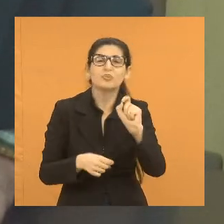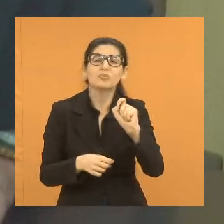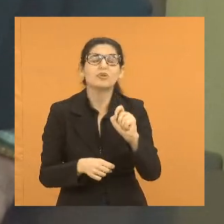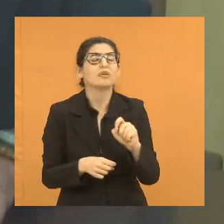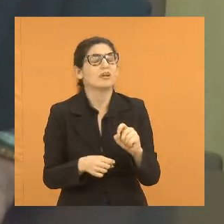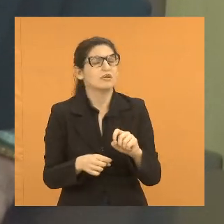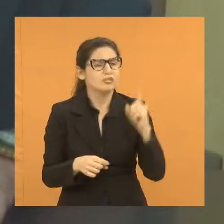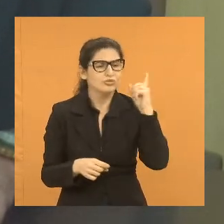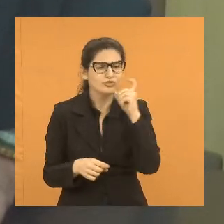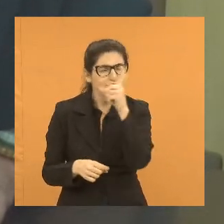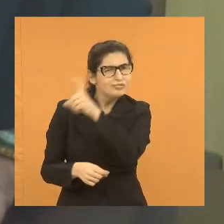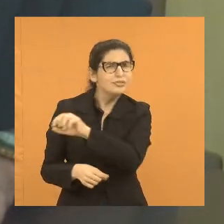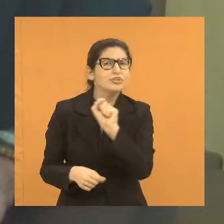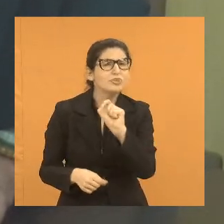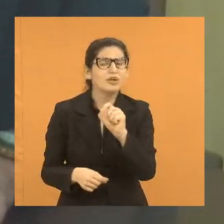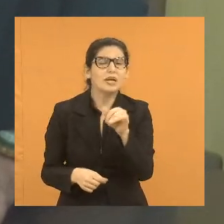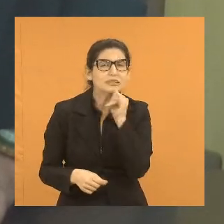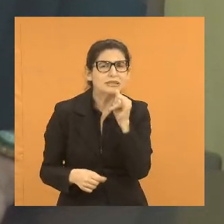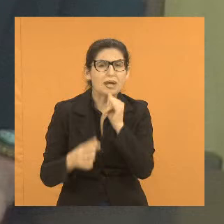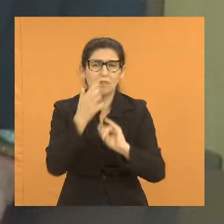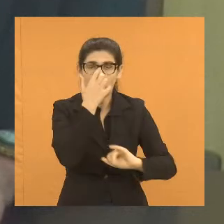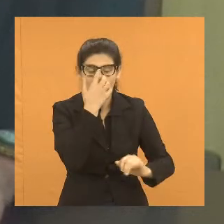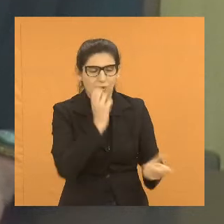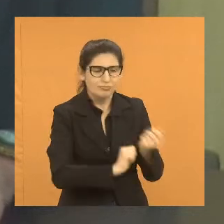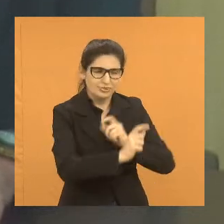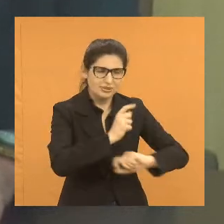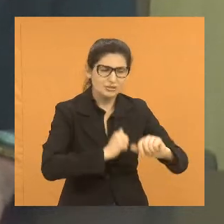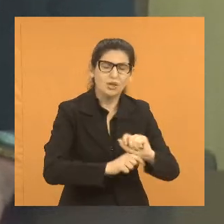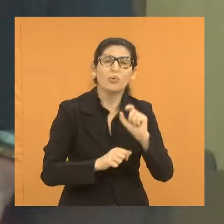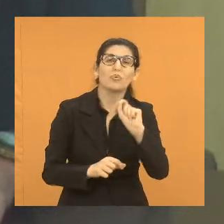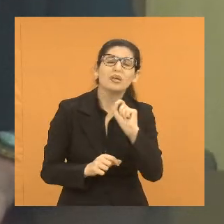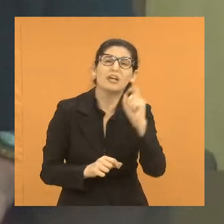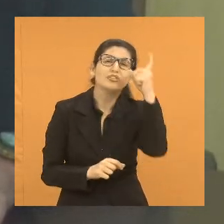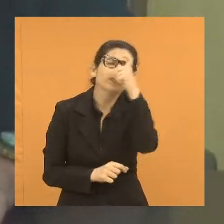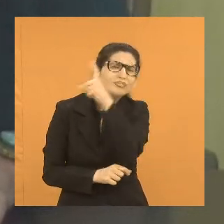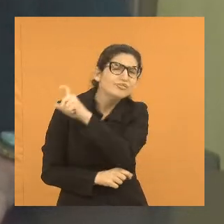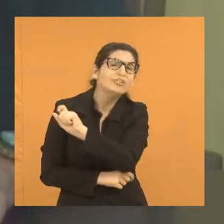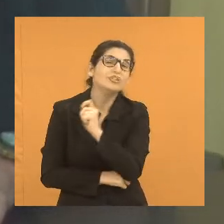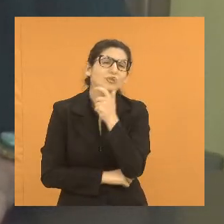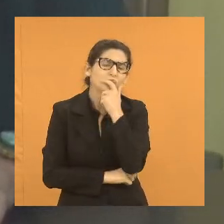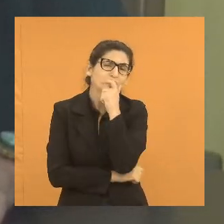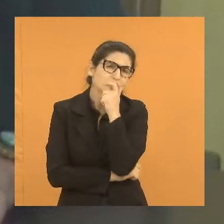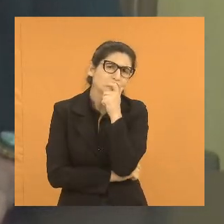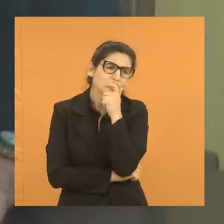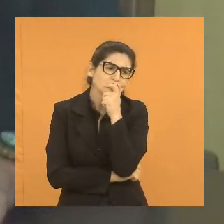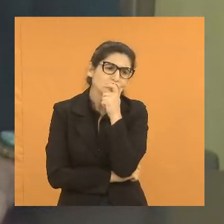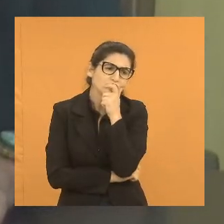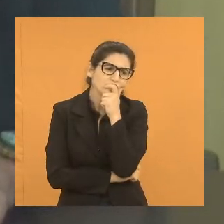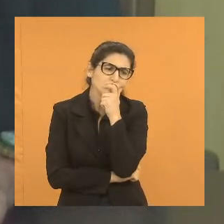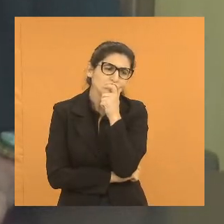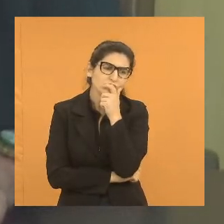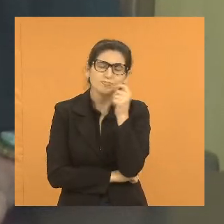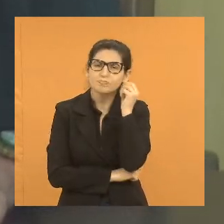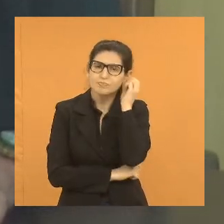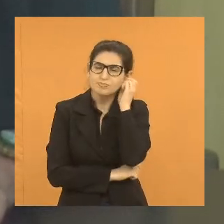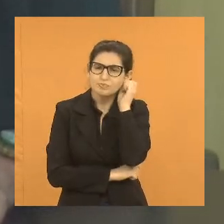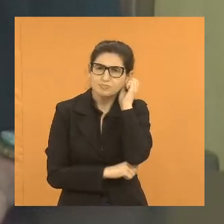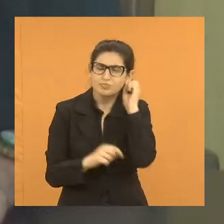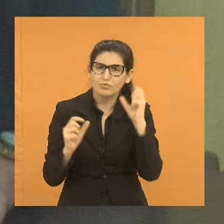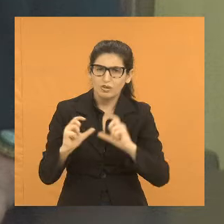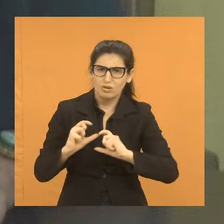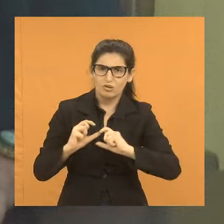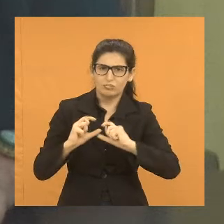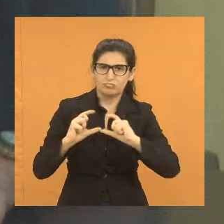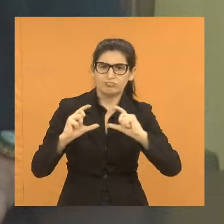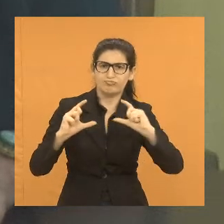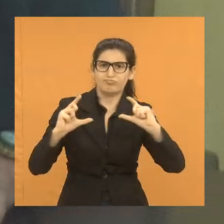um mutirão? A gente sabe que o financeiro envolve, né? Mas também qual a dificuldade de aumentar esse atendimento dos